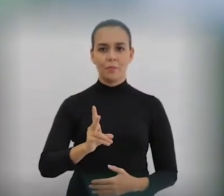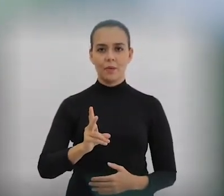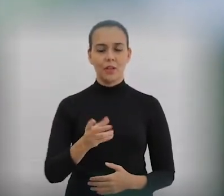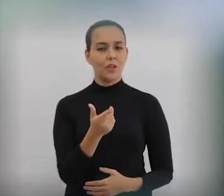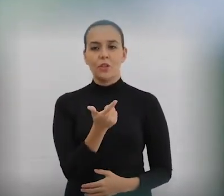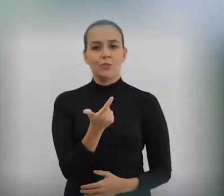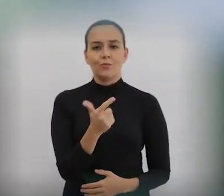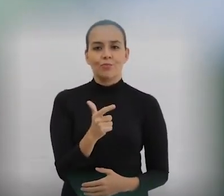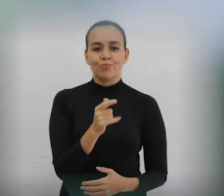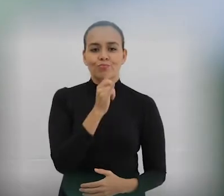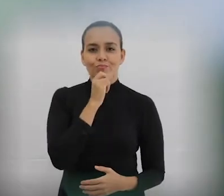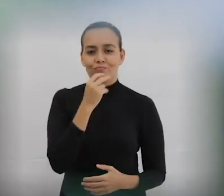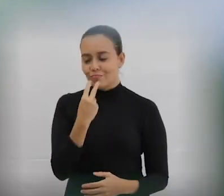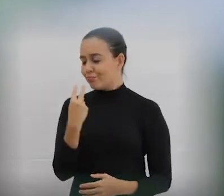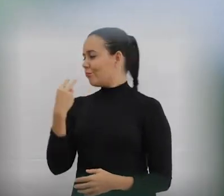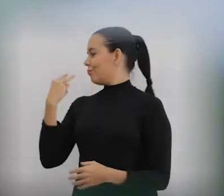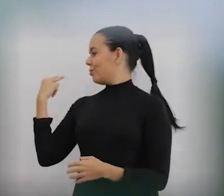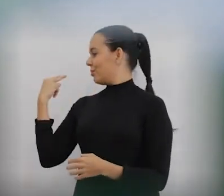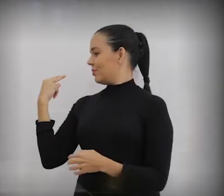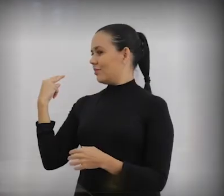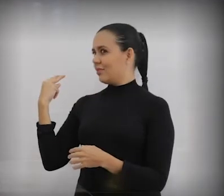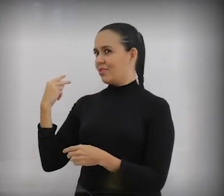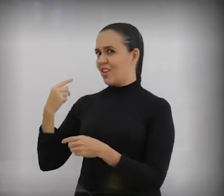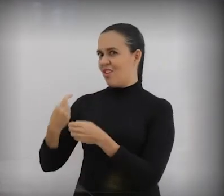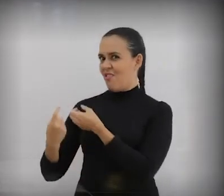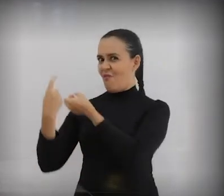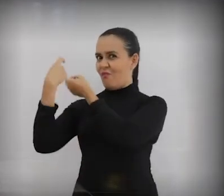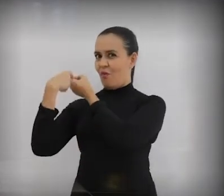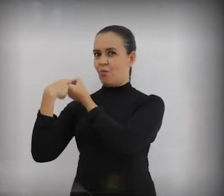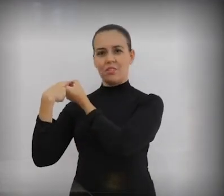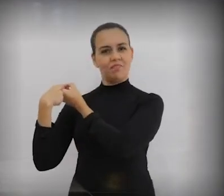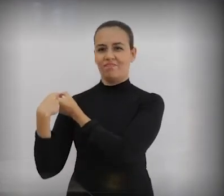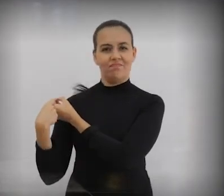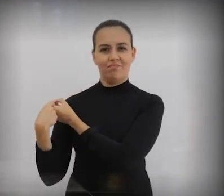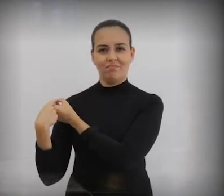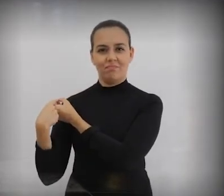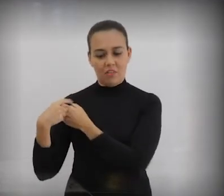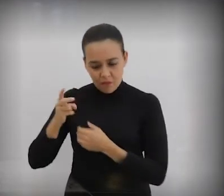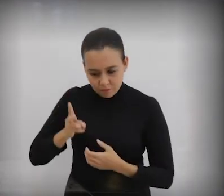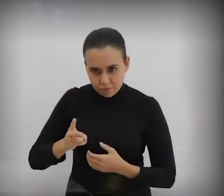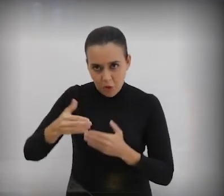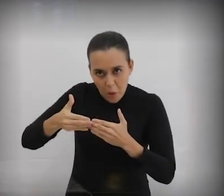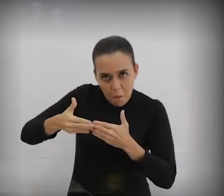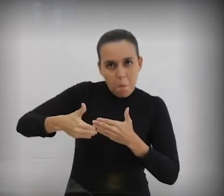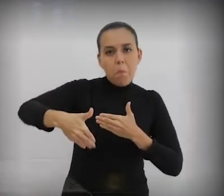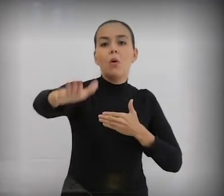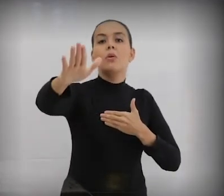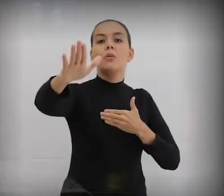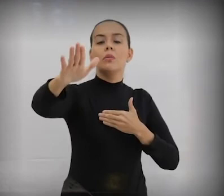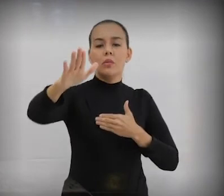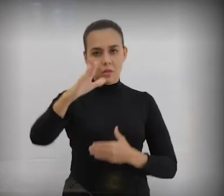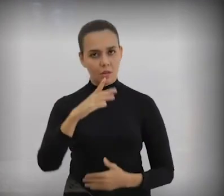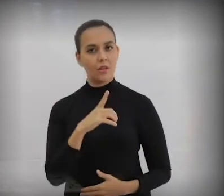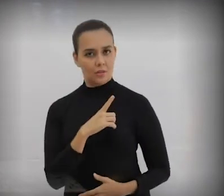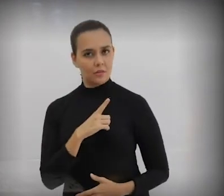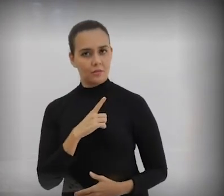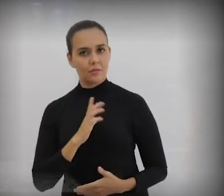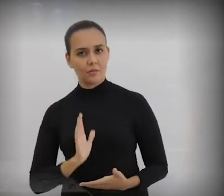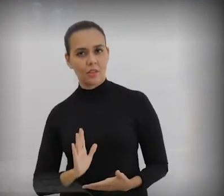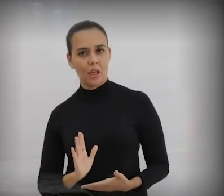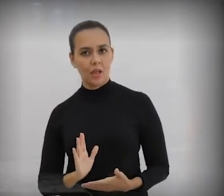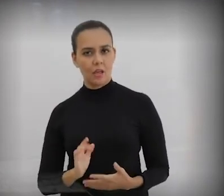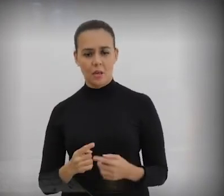mais que talvez, de um ponto de vista institucional, o Brasil esteja voltando